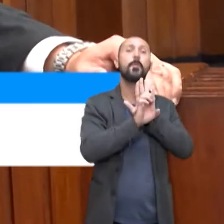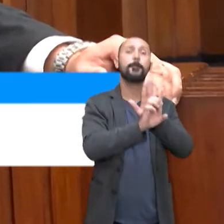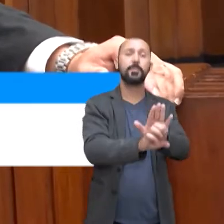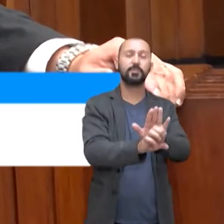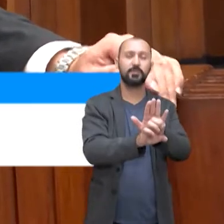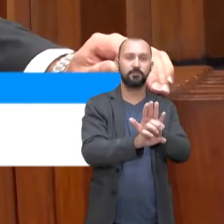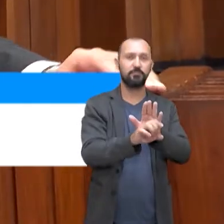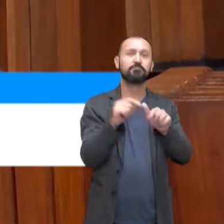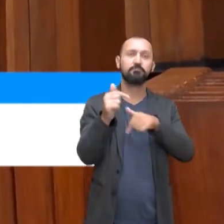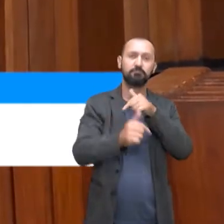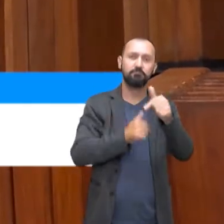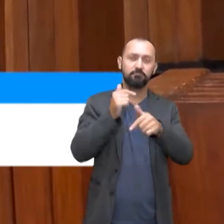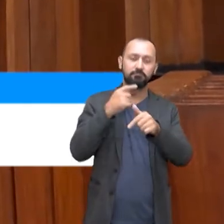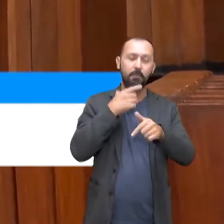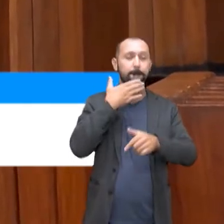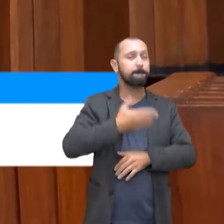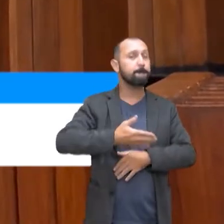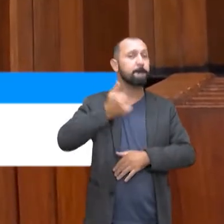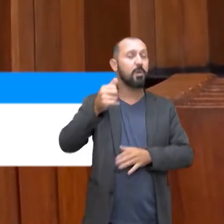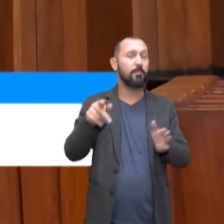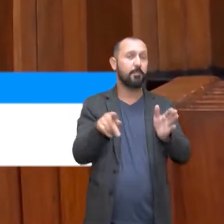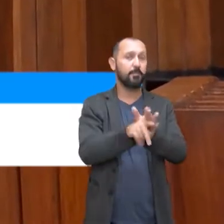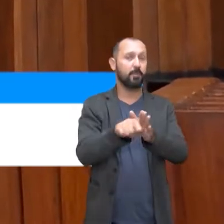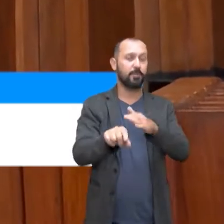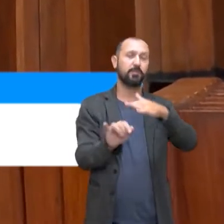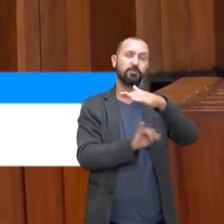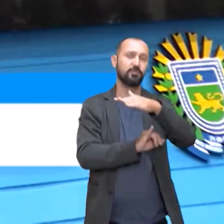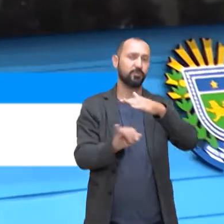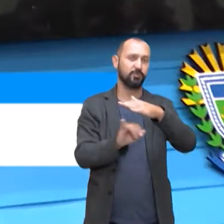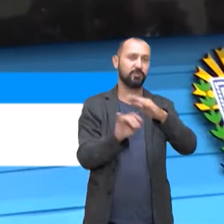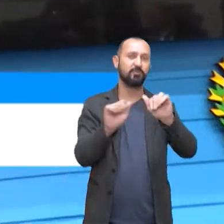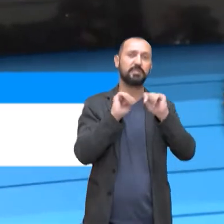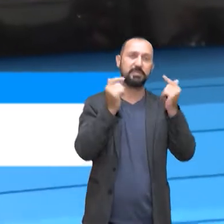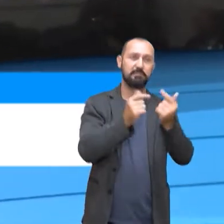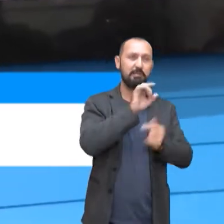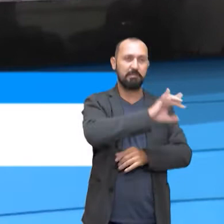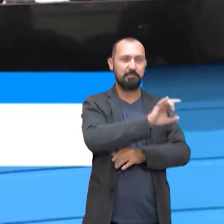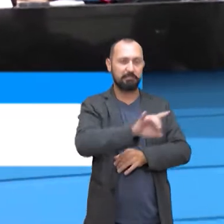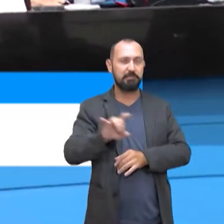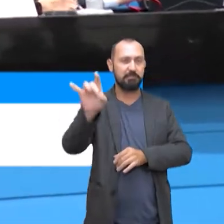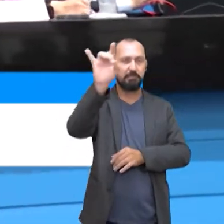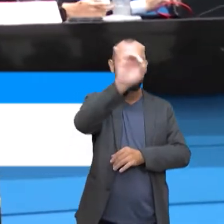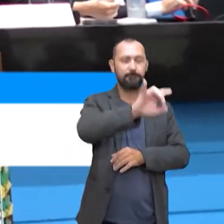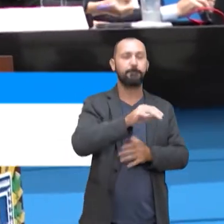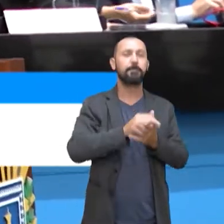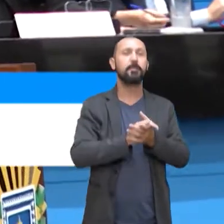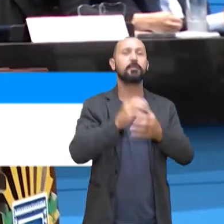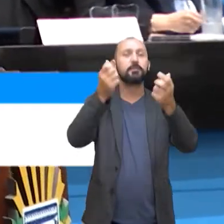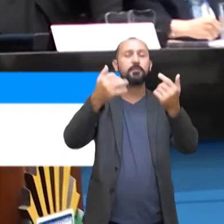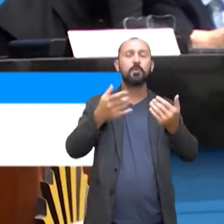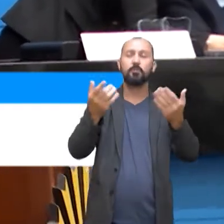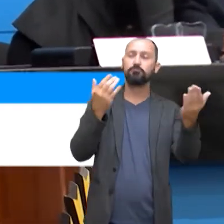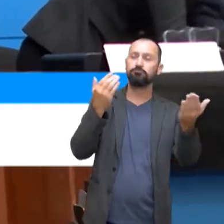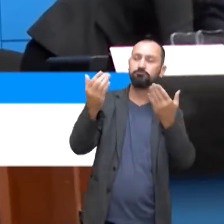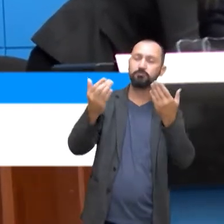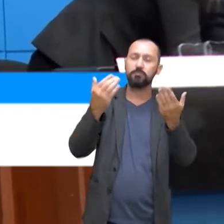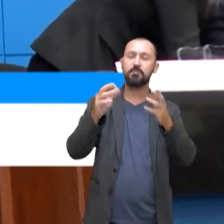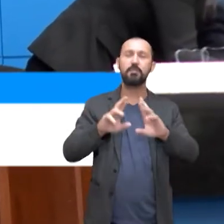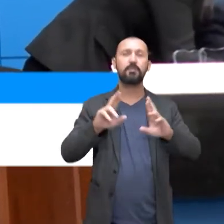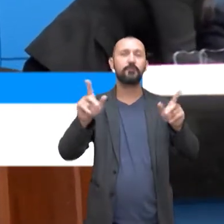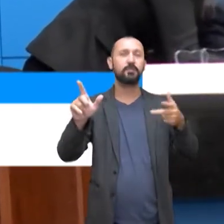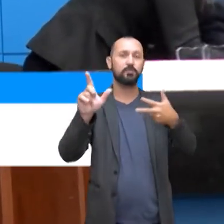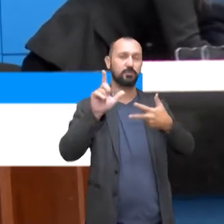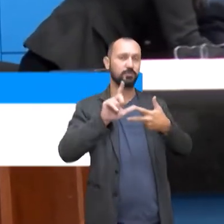de gestão para aprimorar a atuação institucional. Lídio Lopes falou sobre as impressões e as diferenças da atuação